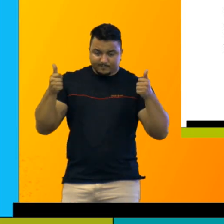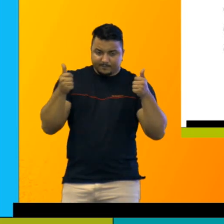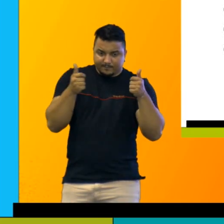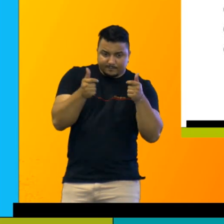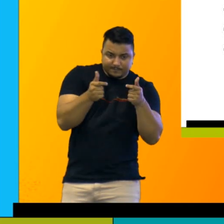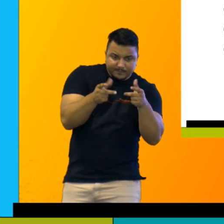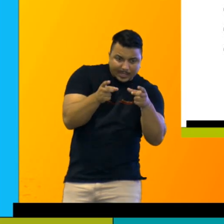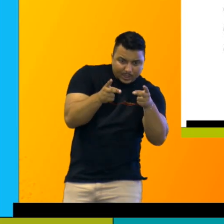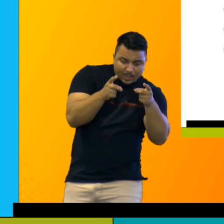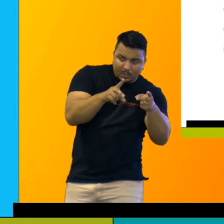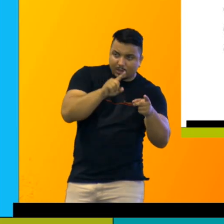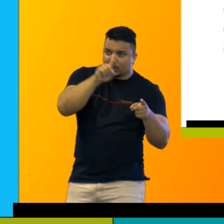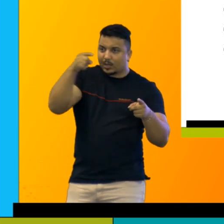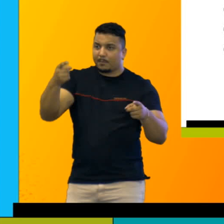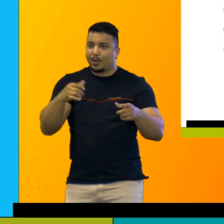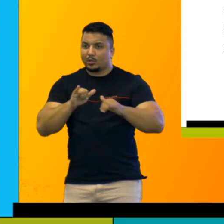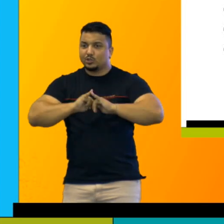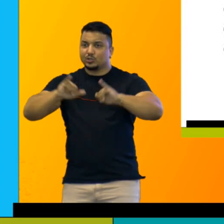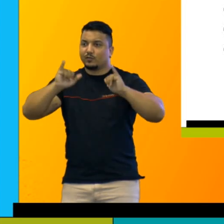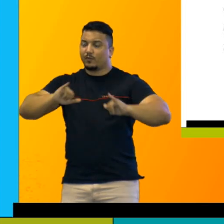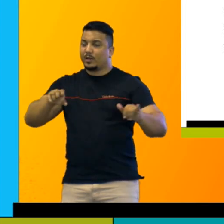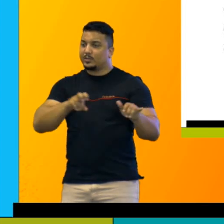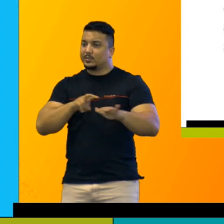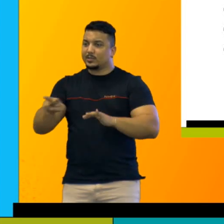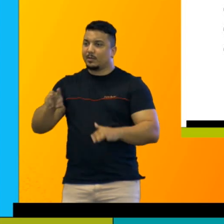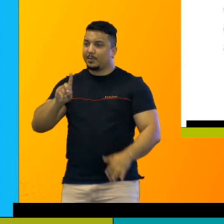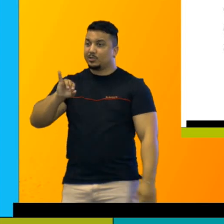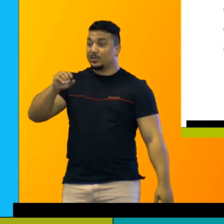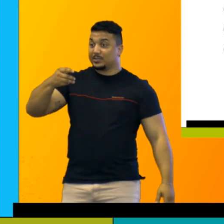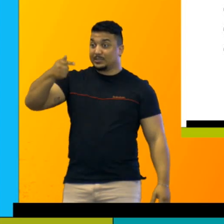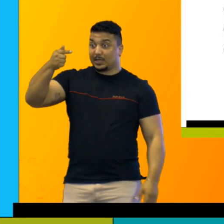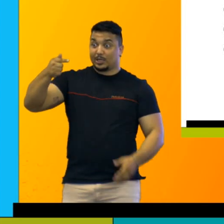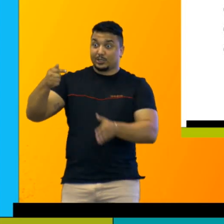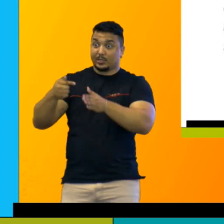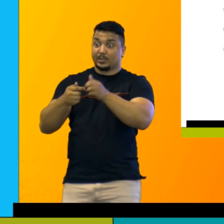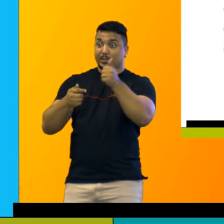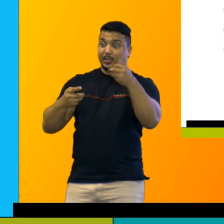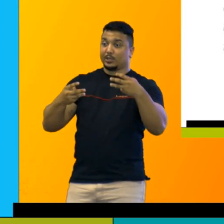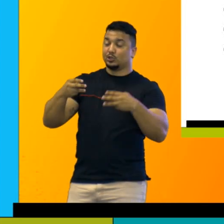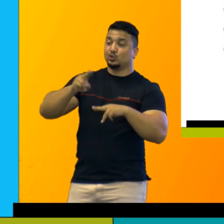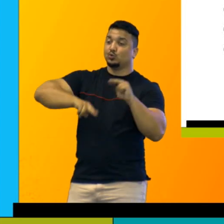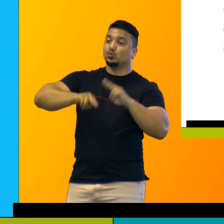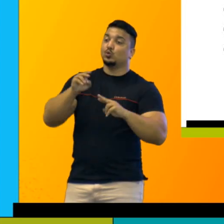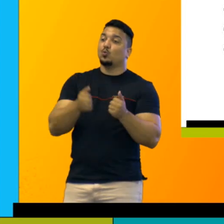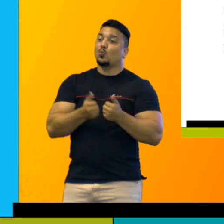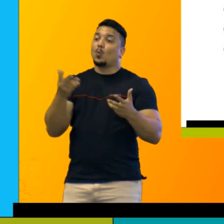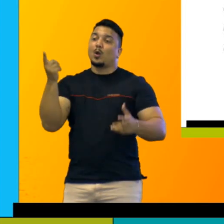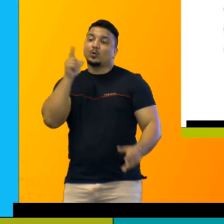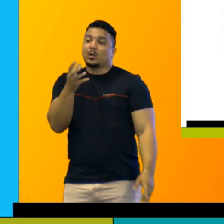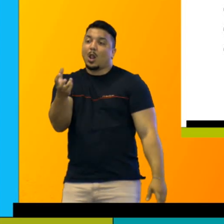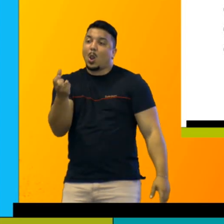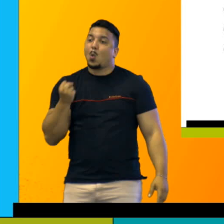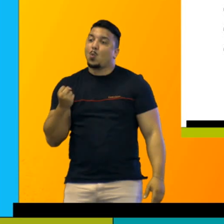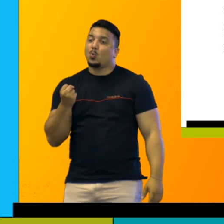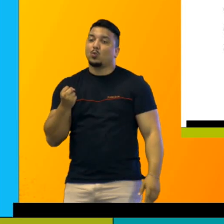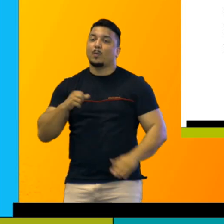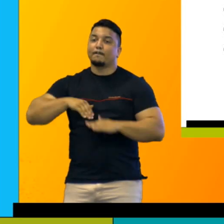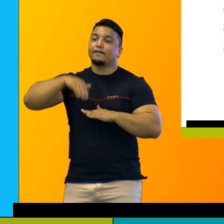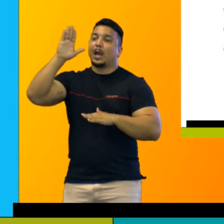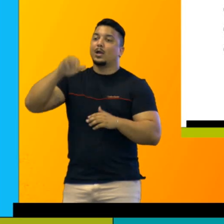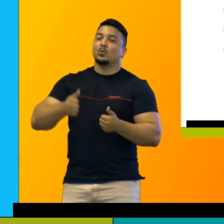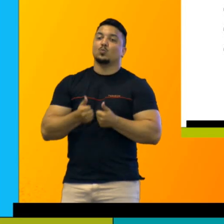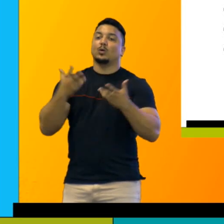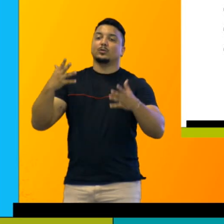preço divulgado para a semana de 7 a 13 de junho, quanto ele teria recebido a